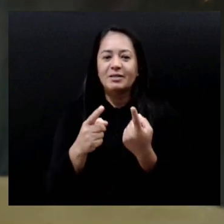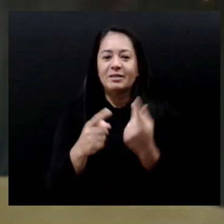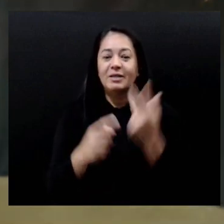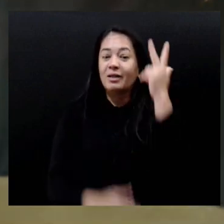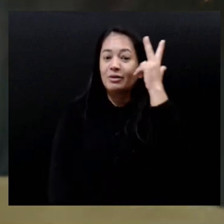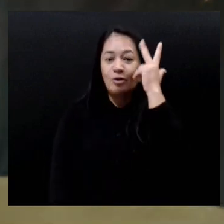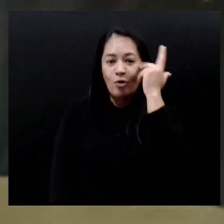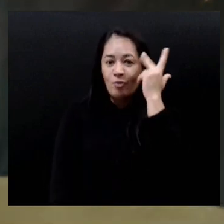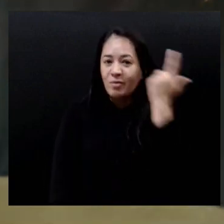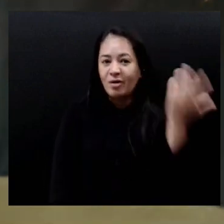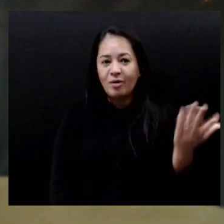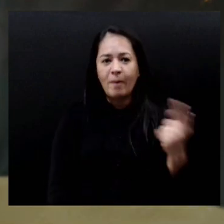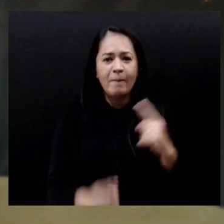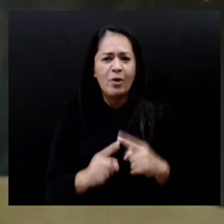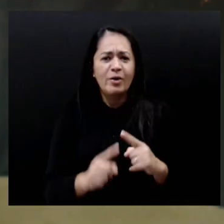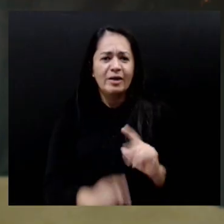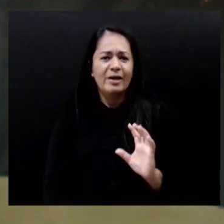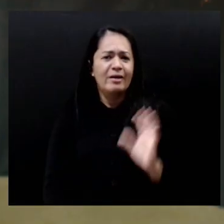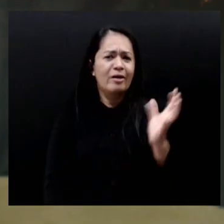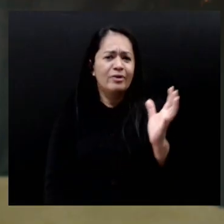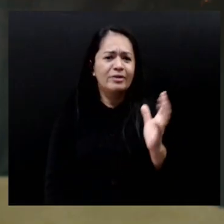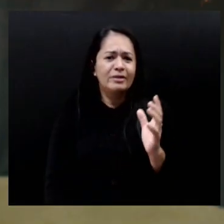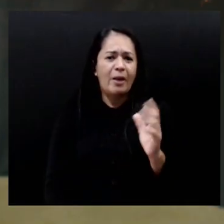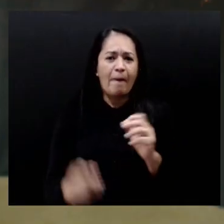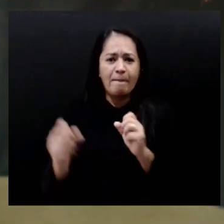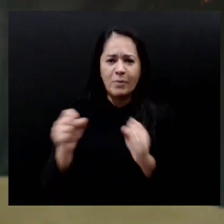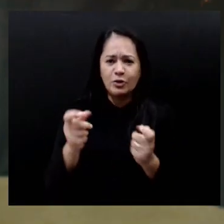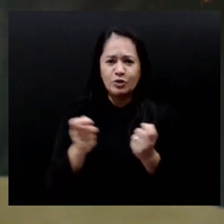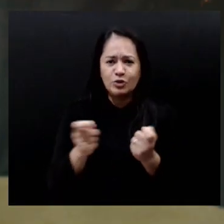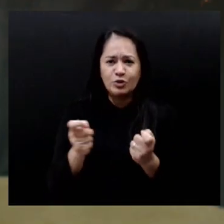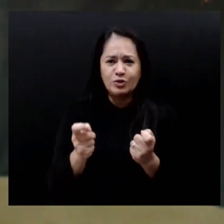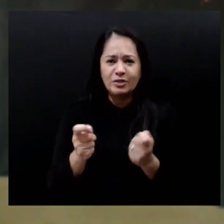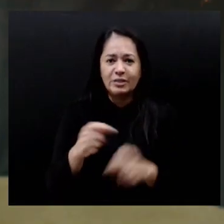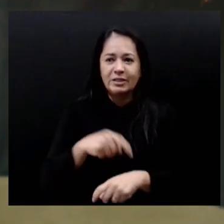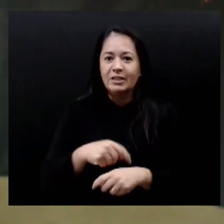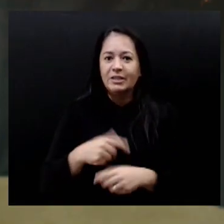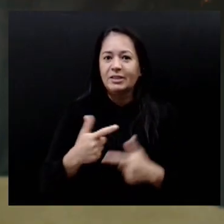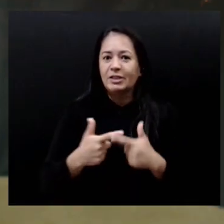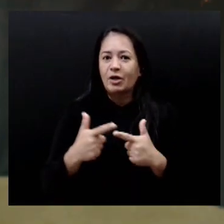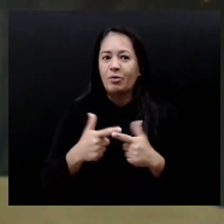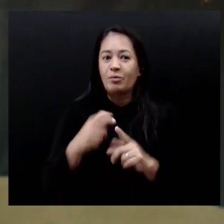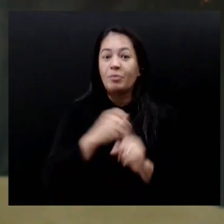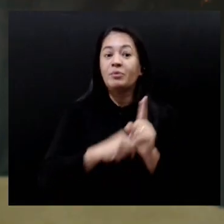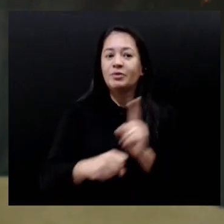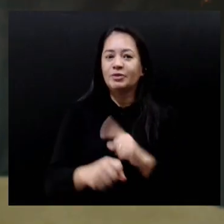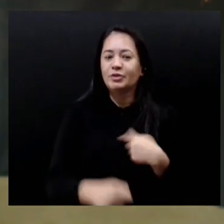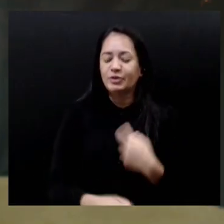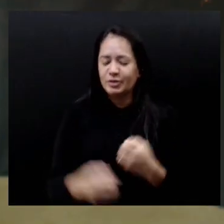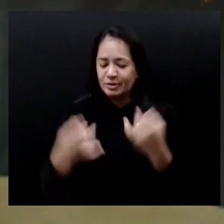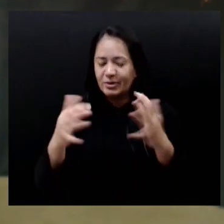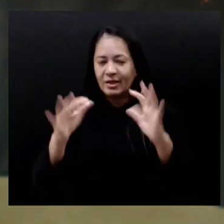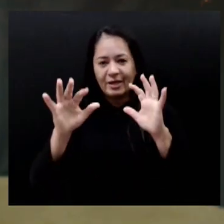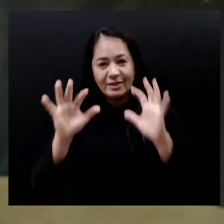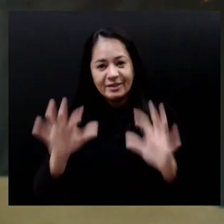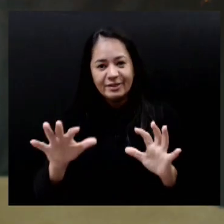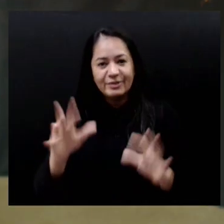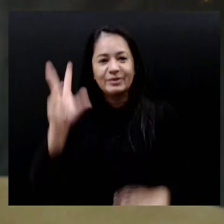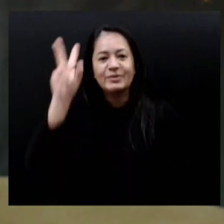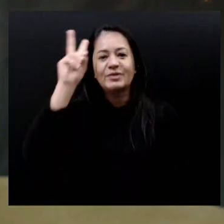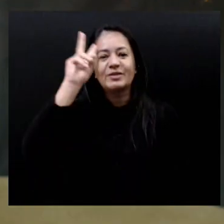isso acontece? Dá para controlar? E quando essa reação vira um problema social? A gente vai falar isso na segunda com